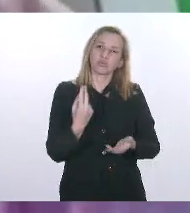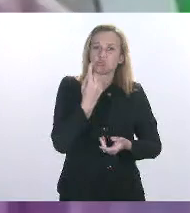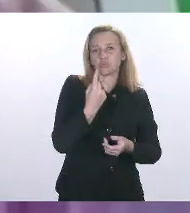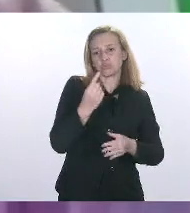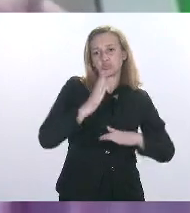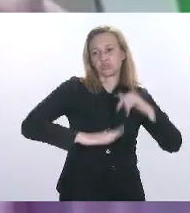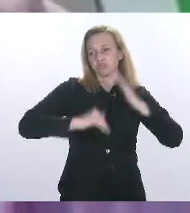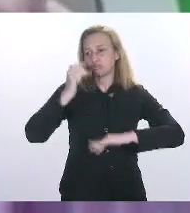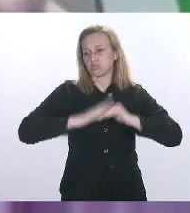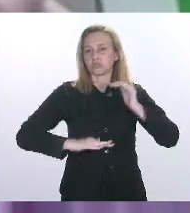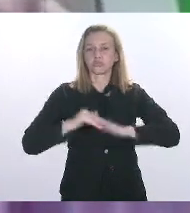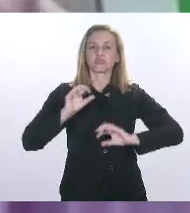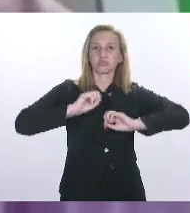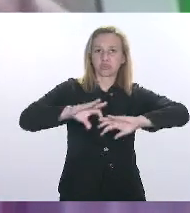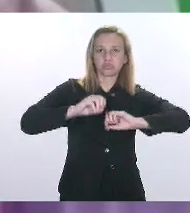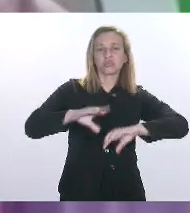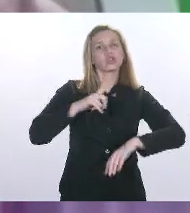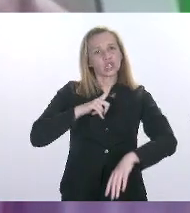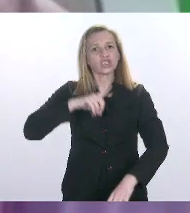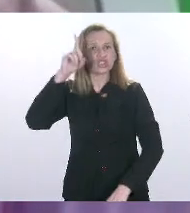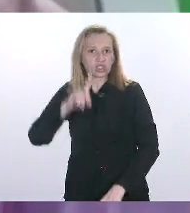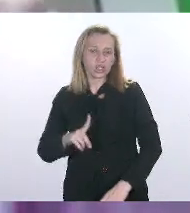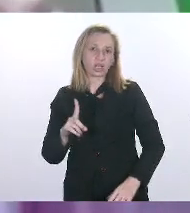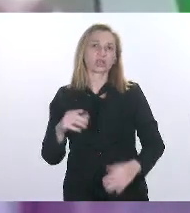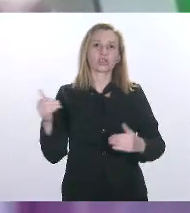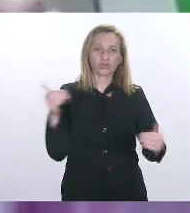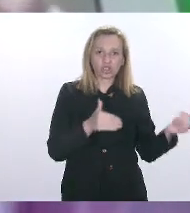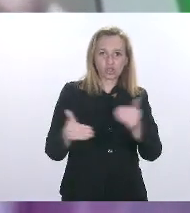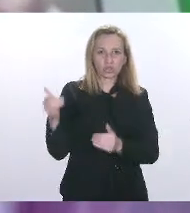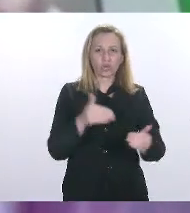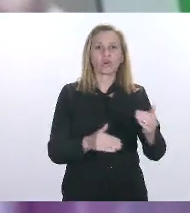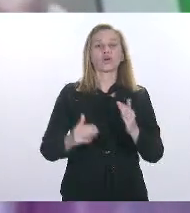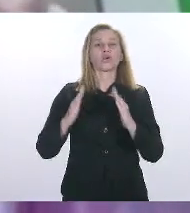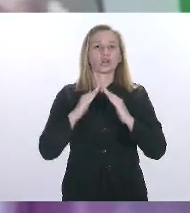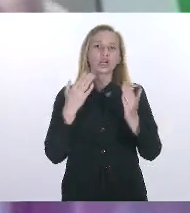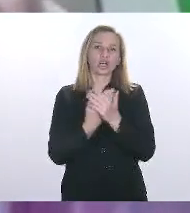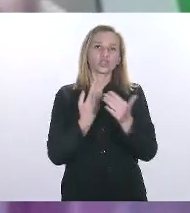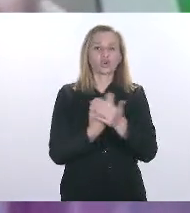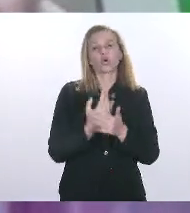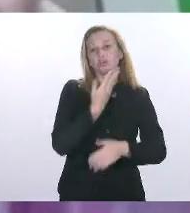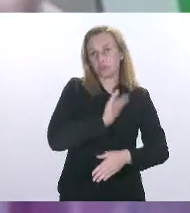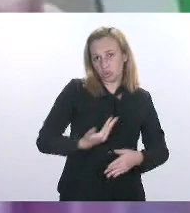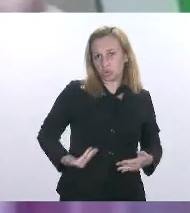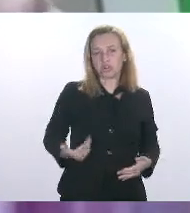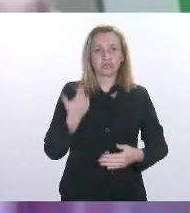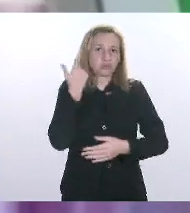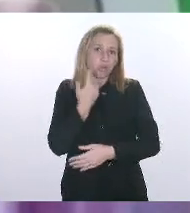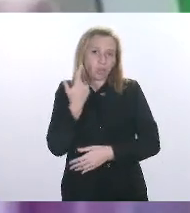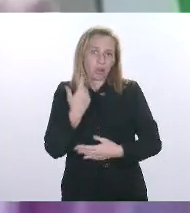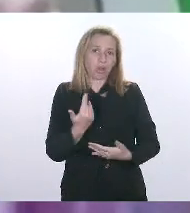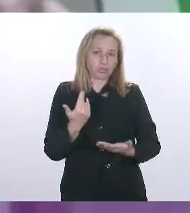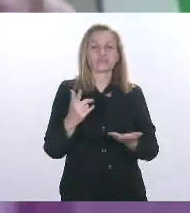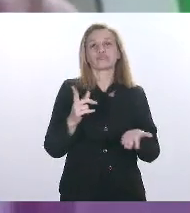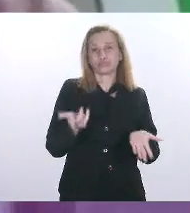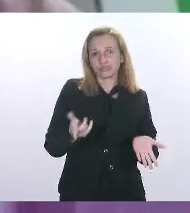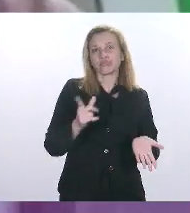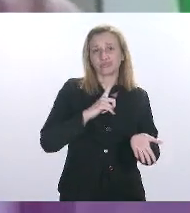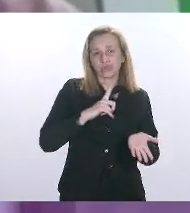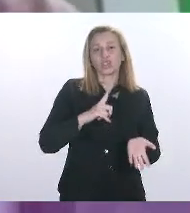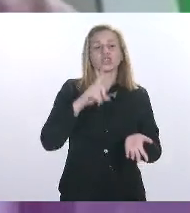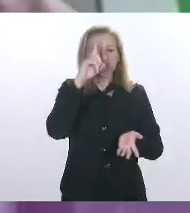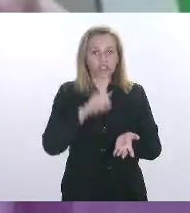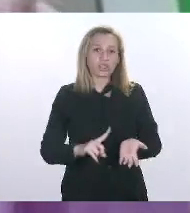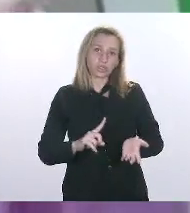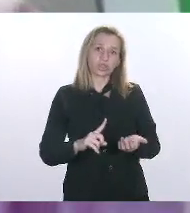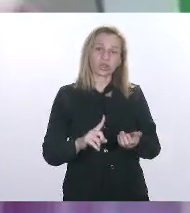conjunto da sociedade, tem direito a acessar a escola pública, que seus filhos acessem a escola pública, tem direito a que seus filhos tenham direito à